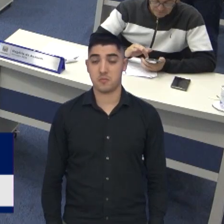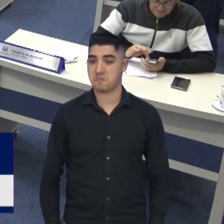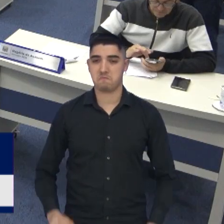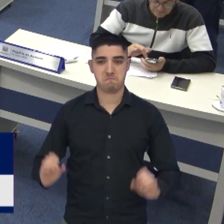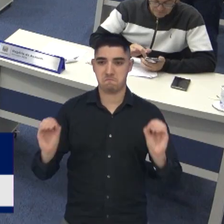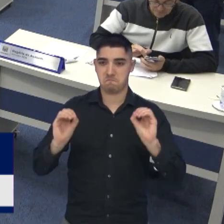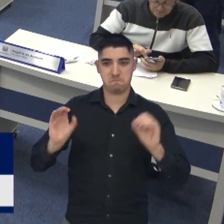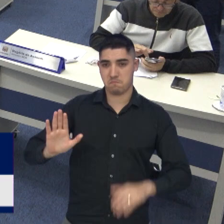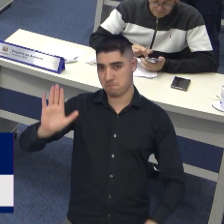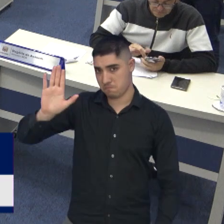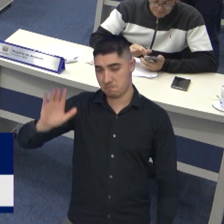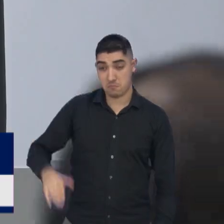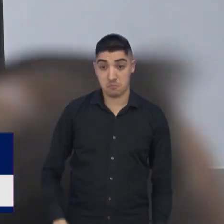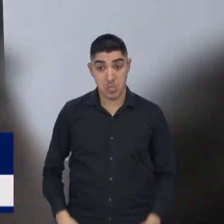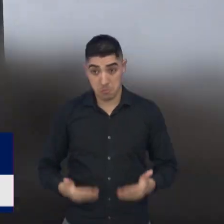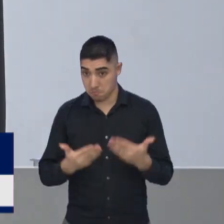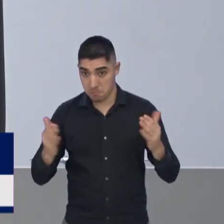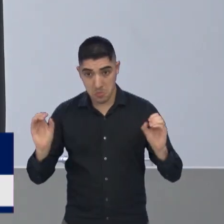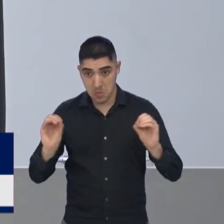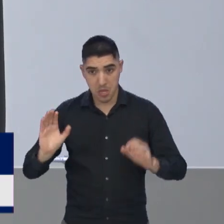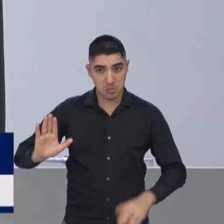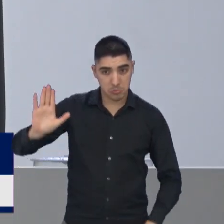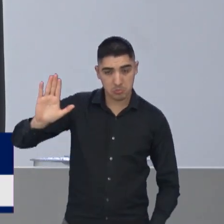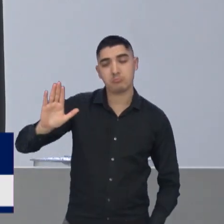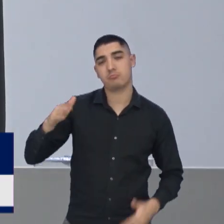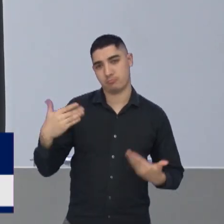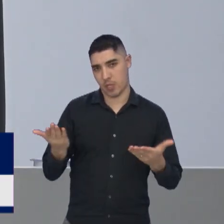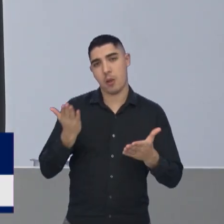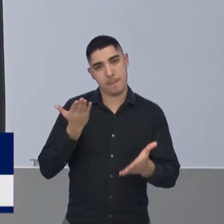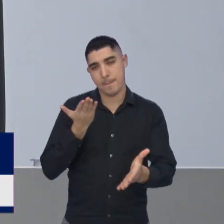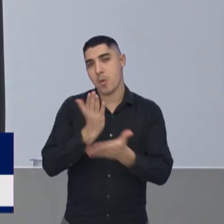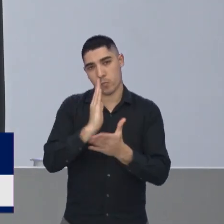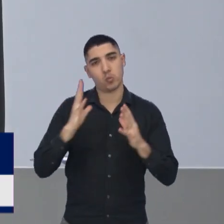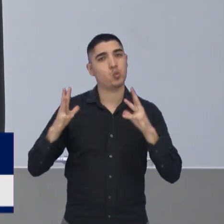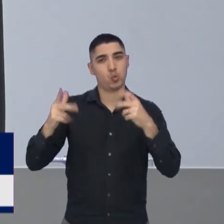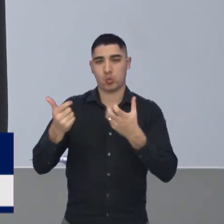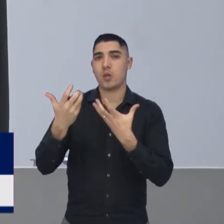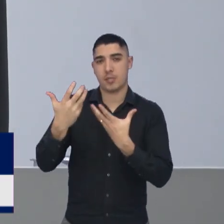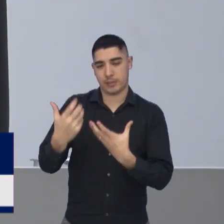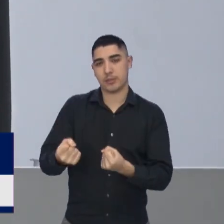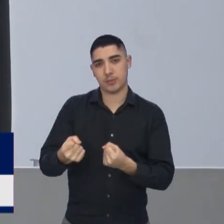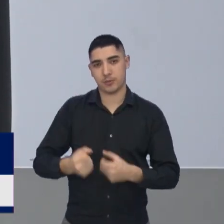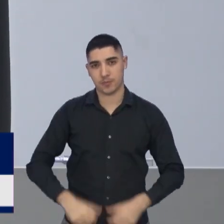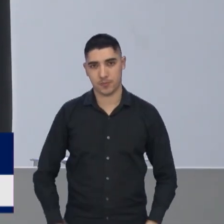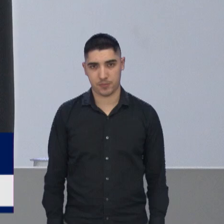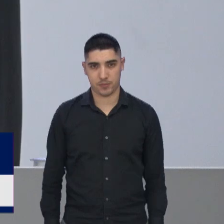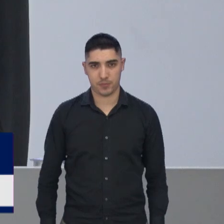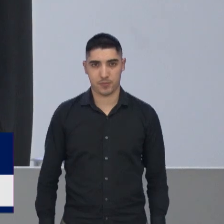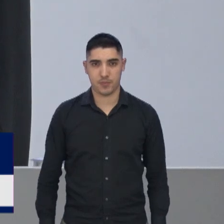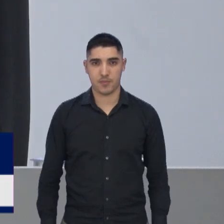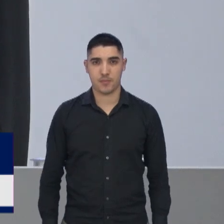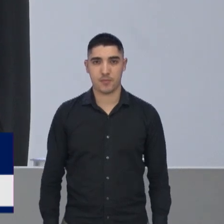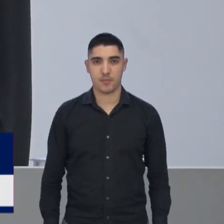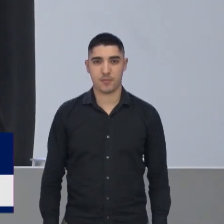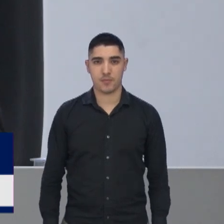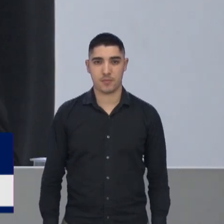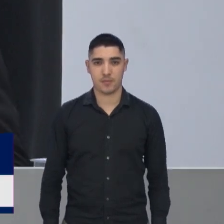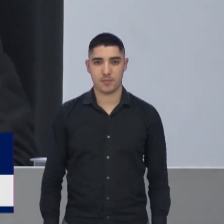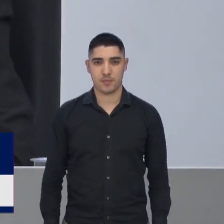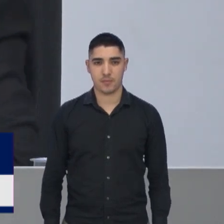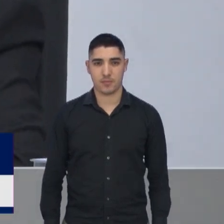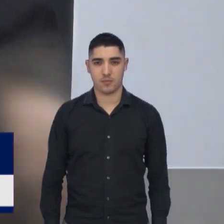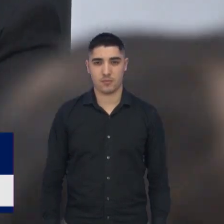Nenhum voto contrário, senhor presidente. Nenhum voto ao contrário, a tramitação do substitutivo está aprovado por unanimidade.